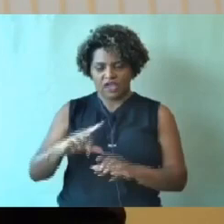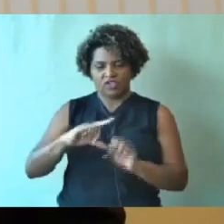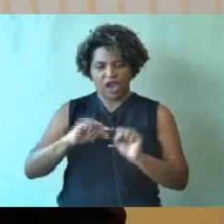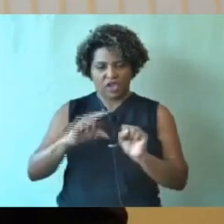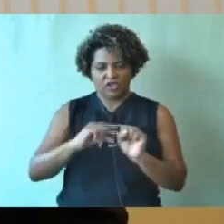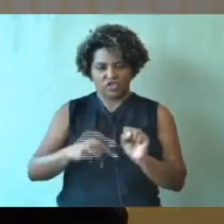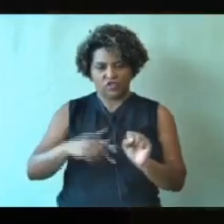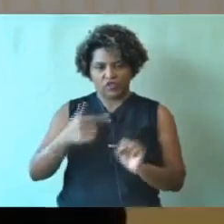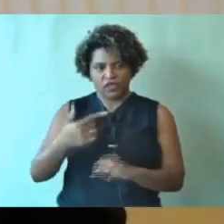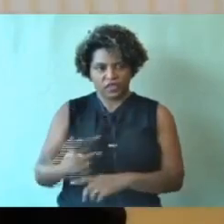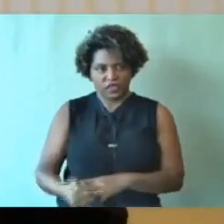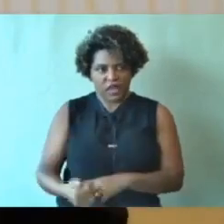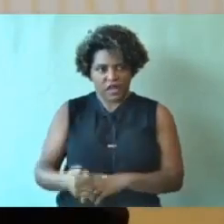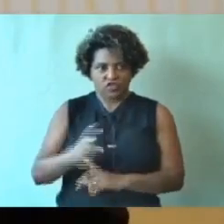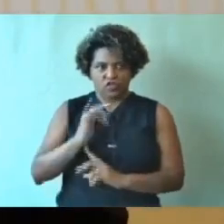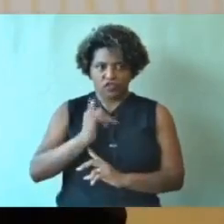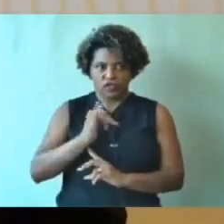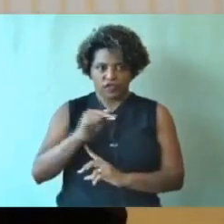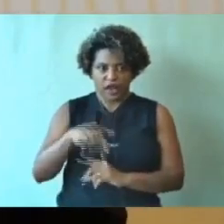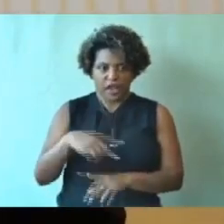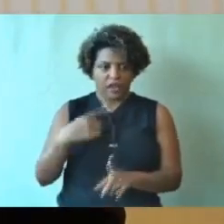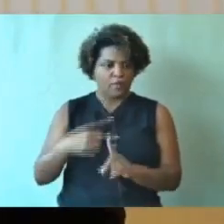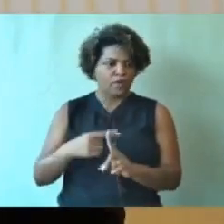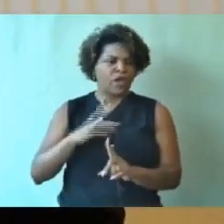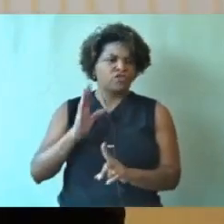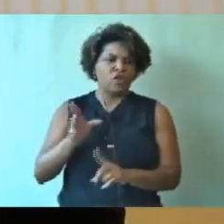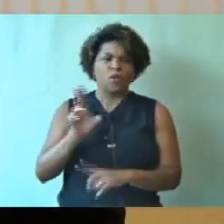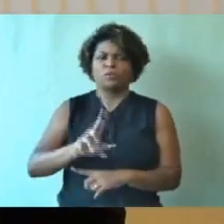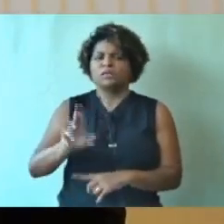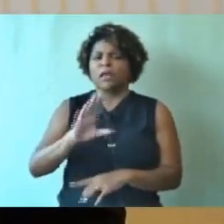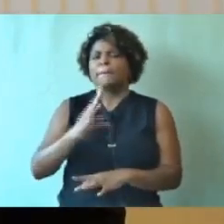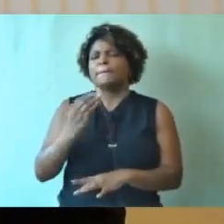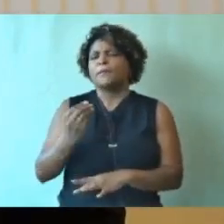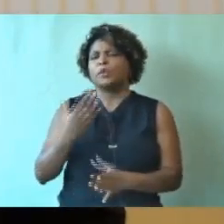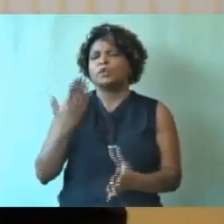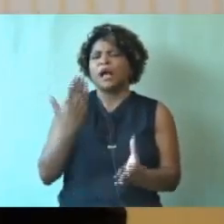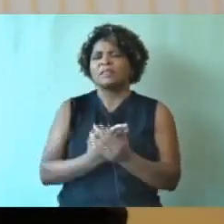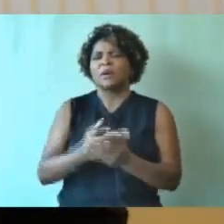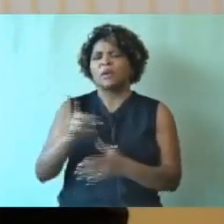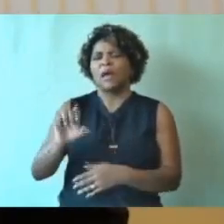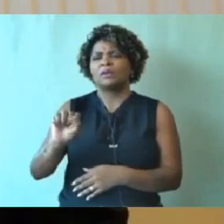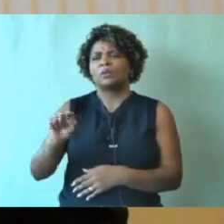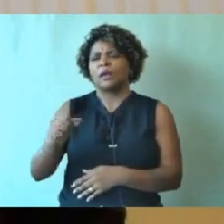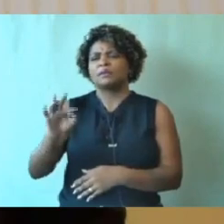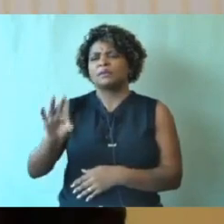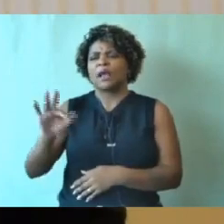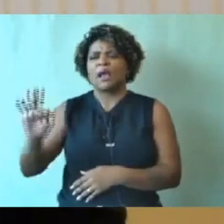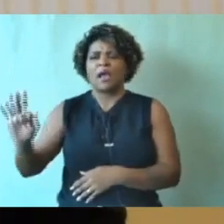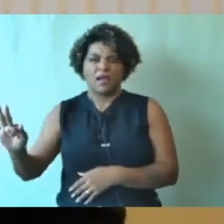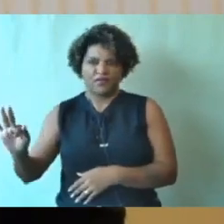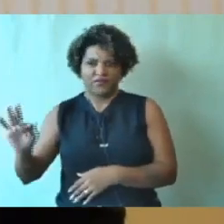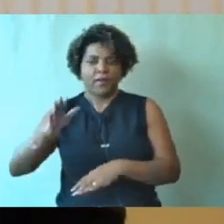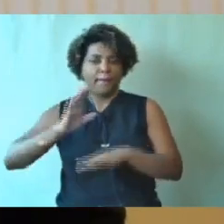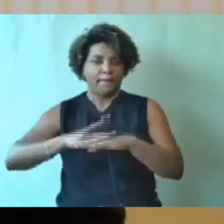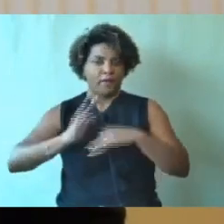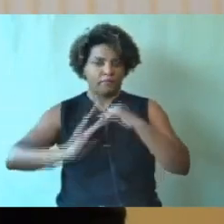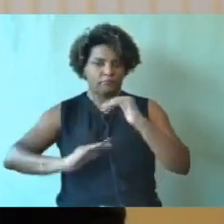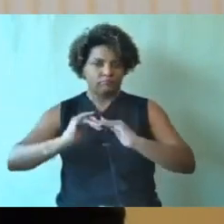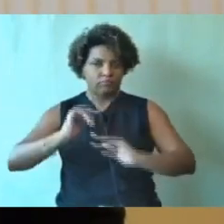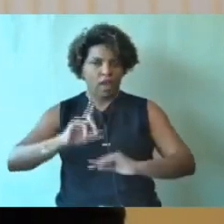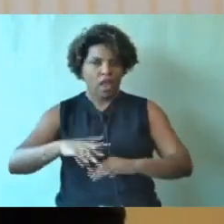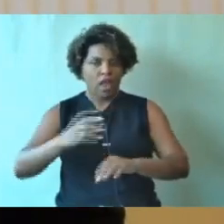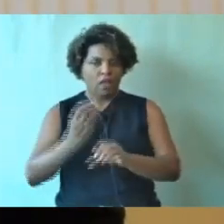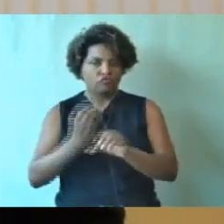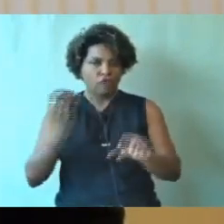né? Inclusive em ações no STF, apesar de eu ser engenheiro e não ser advogado. O seguinte, ela